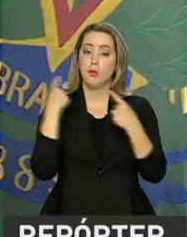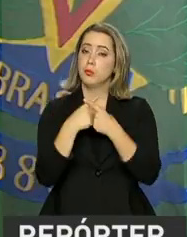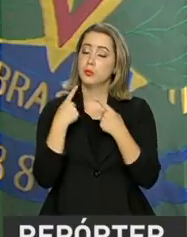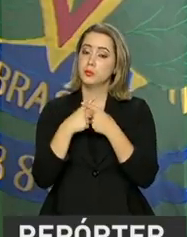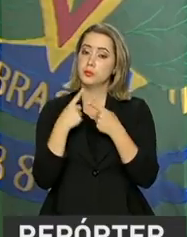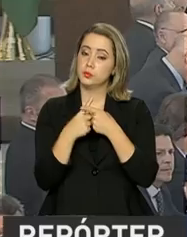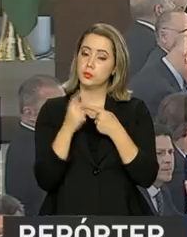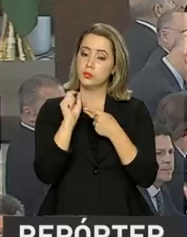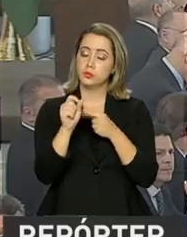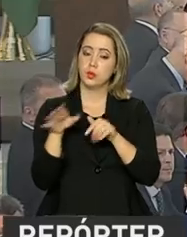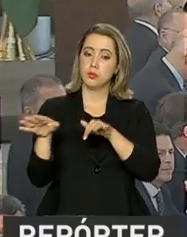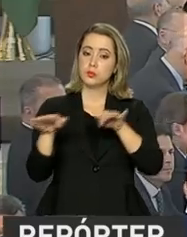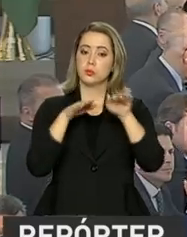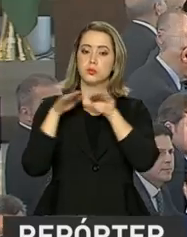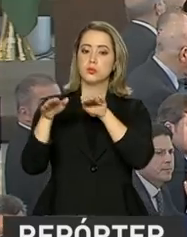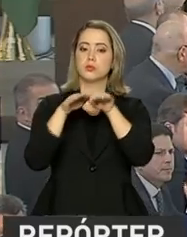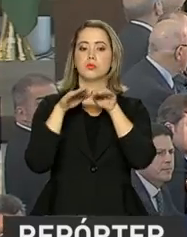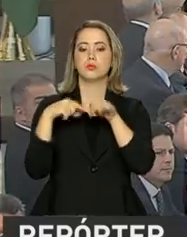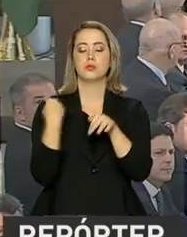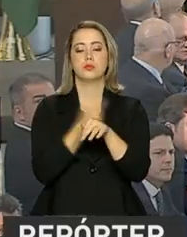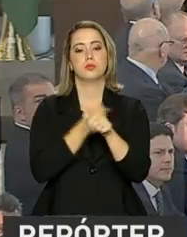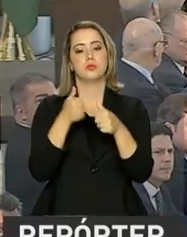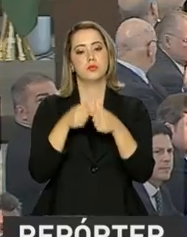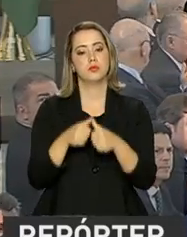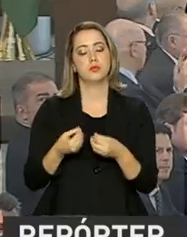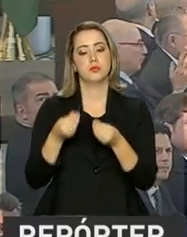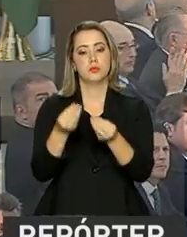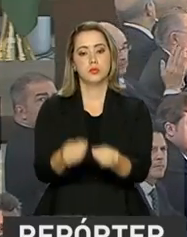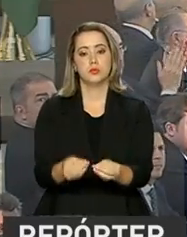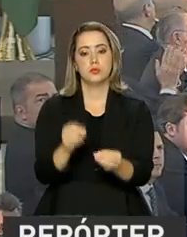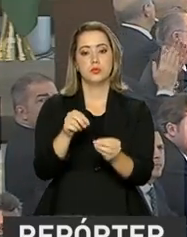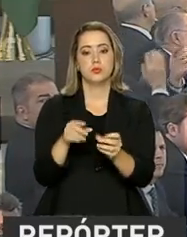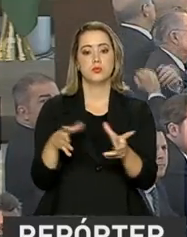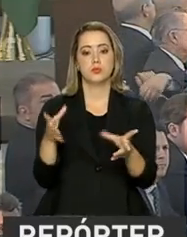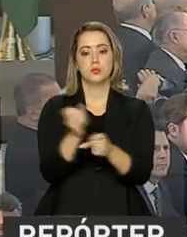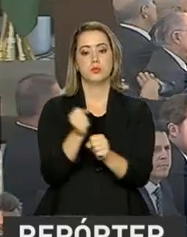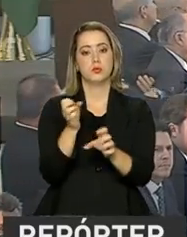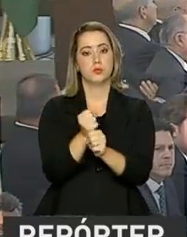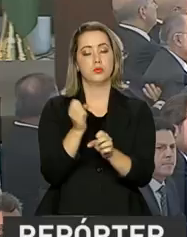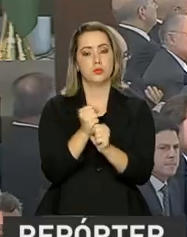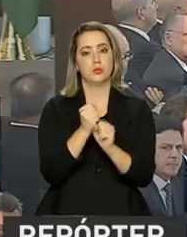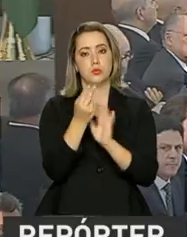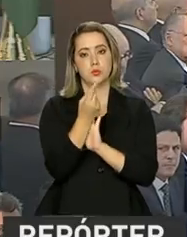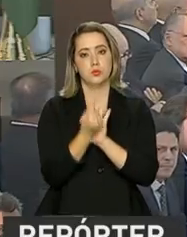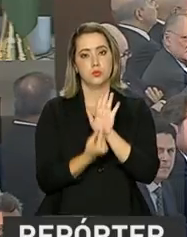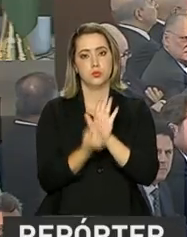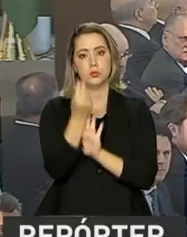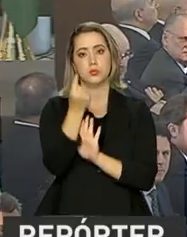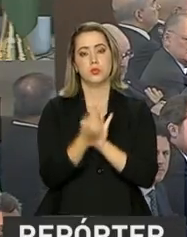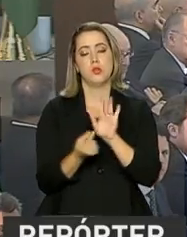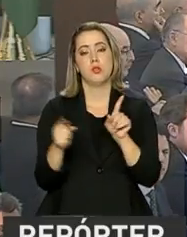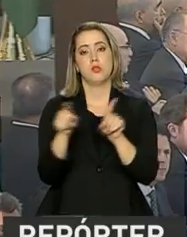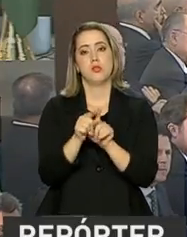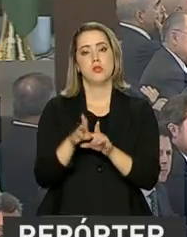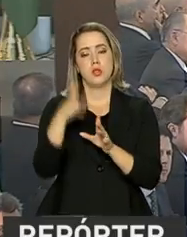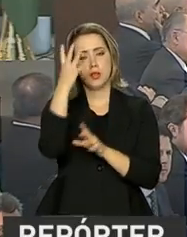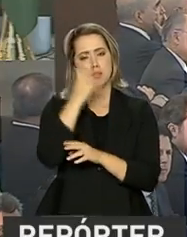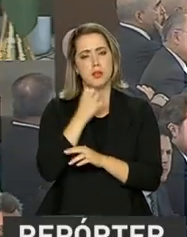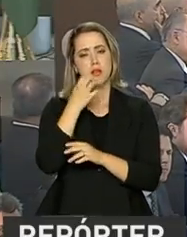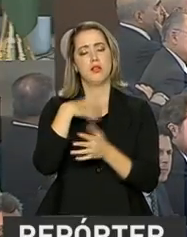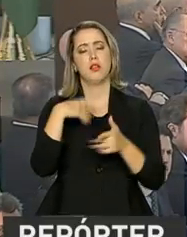neste equilíbrio que nós estamos colocando nas contas públicas é a seriedade com que a administração